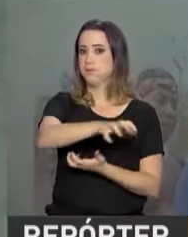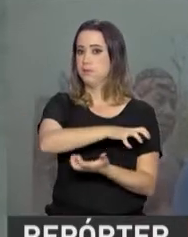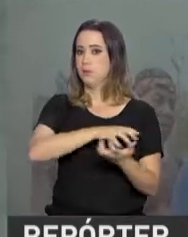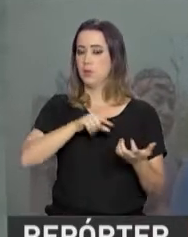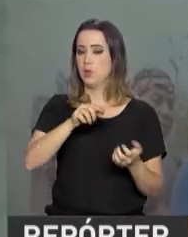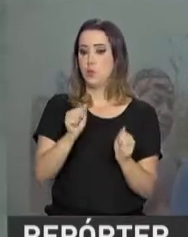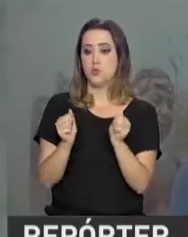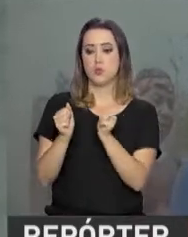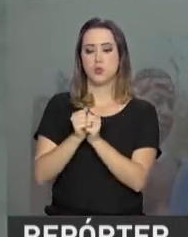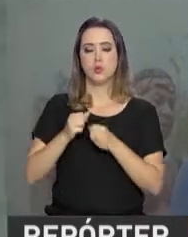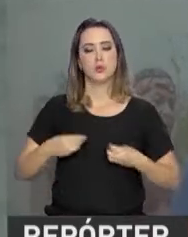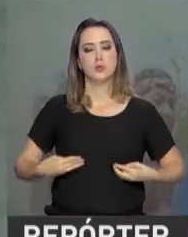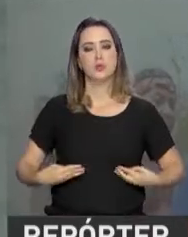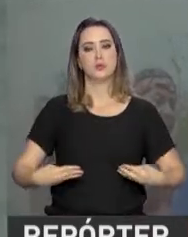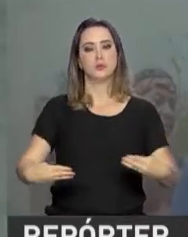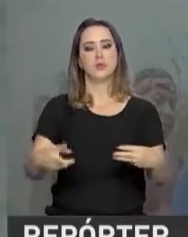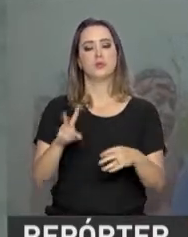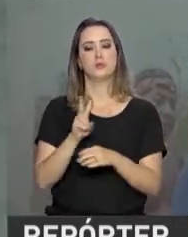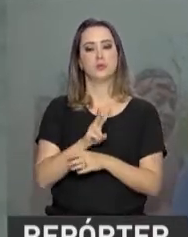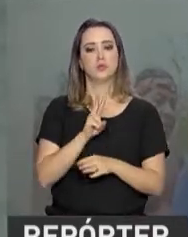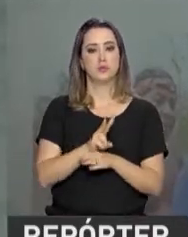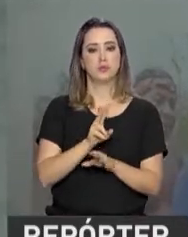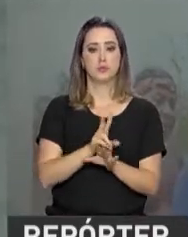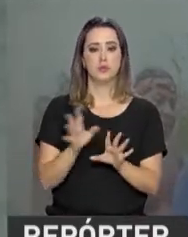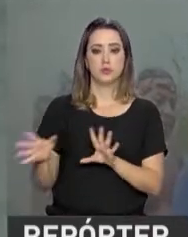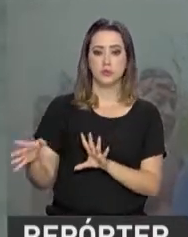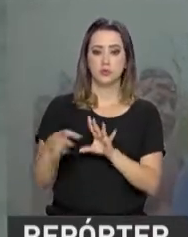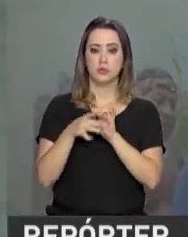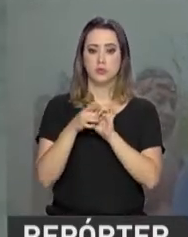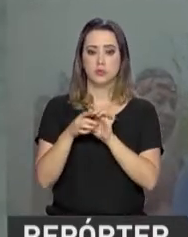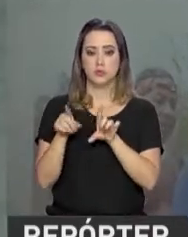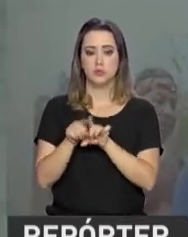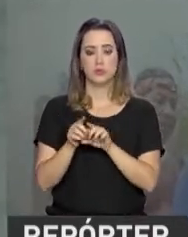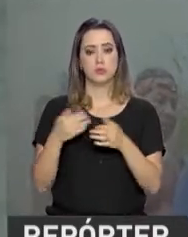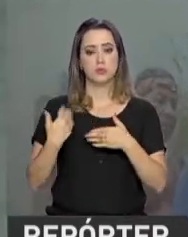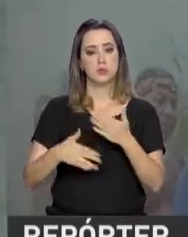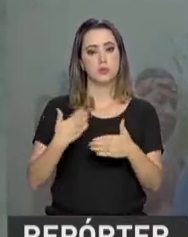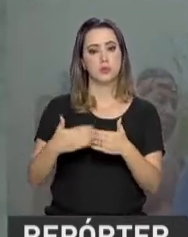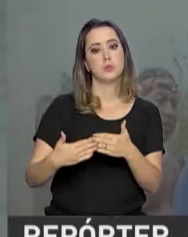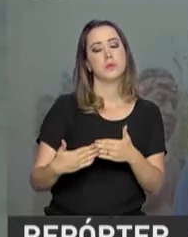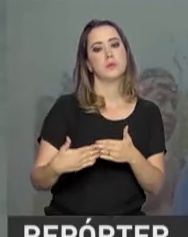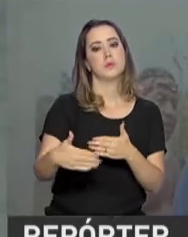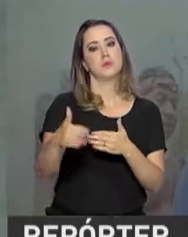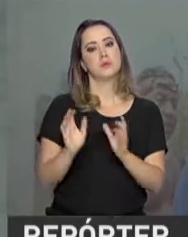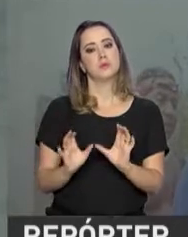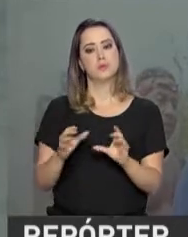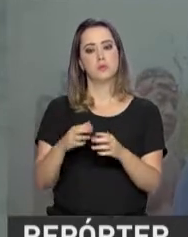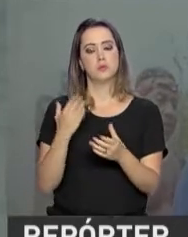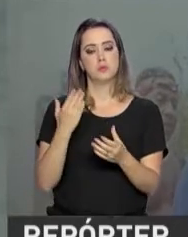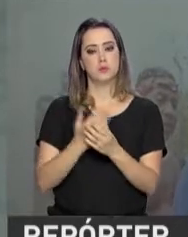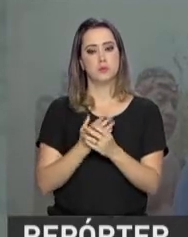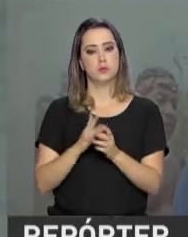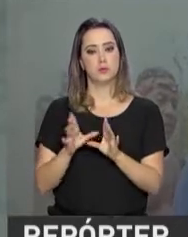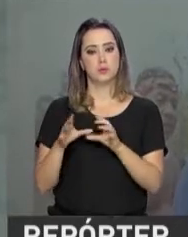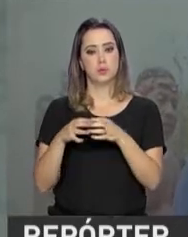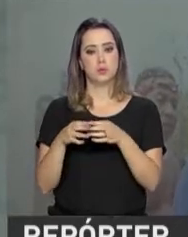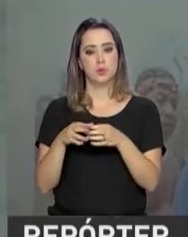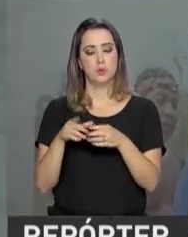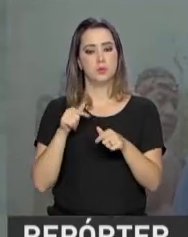Ministério da Defesa. Marinha, Exército e Aeronáutica, eles se engajam dentro desse processo, além dessa entidade que trabalha